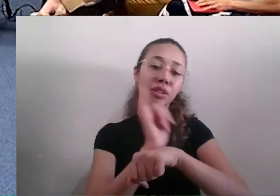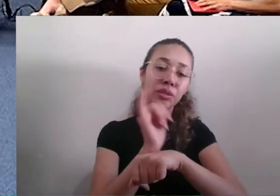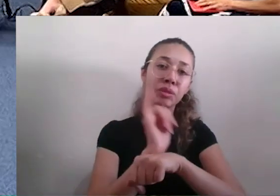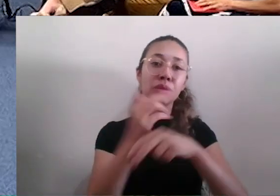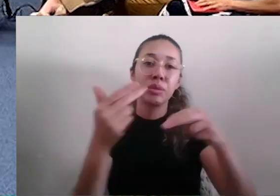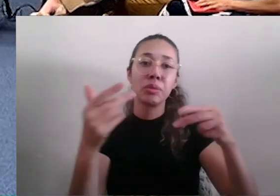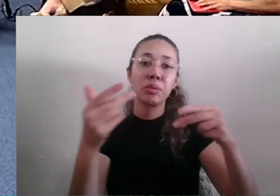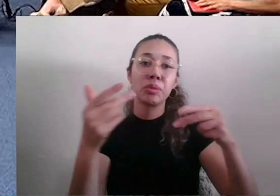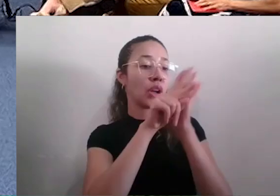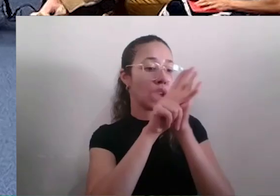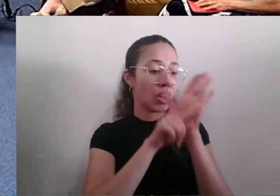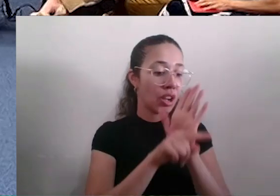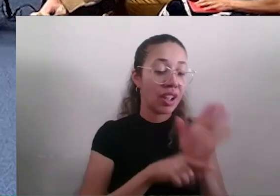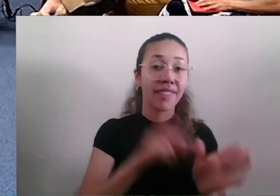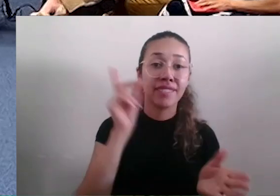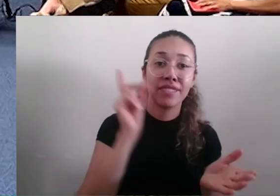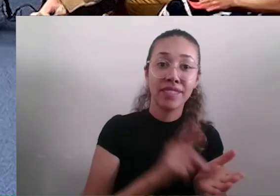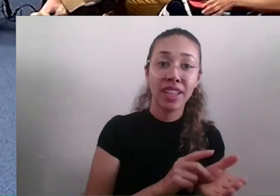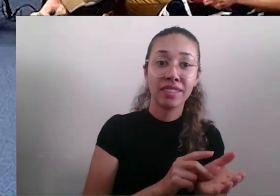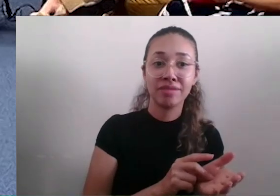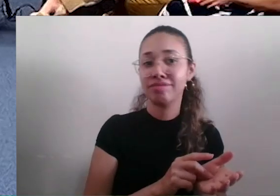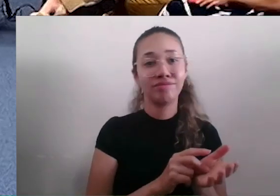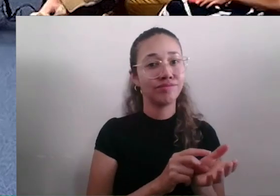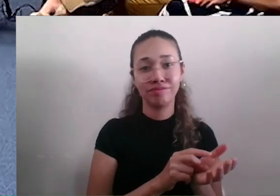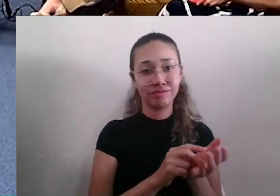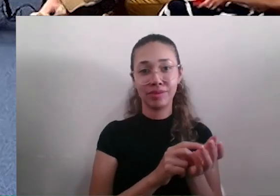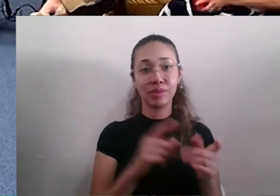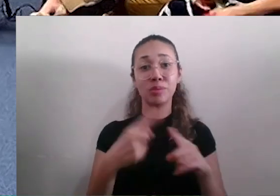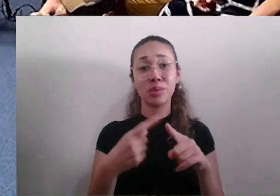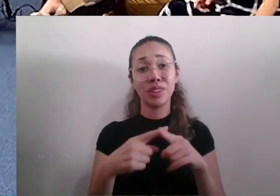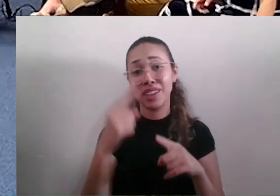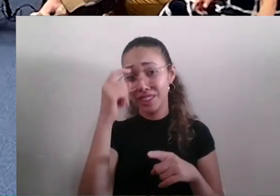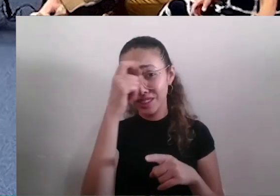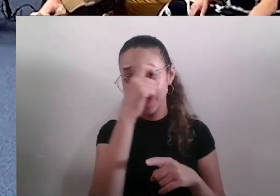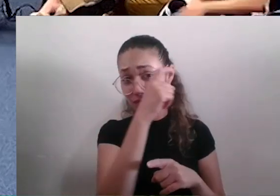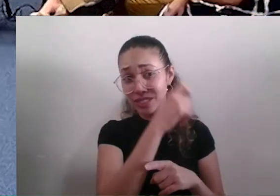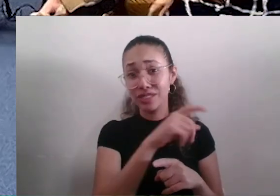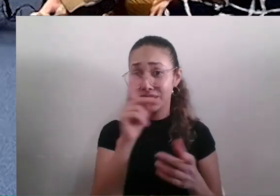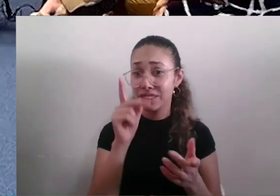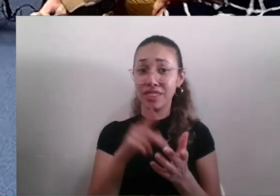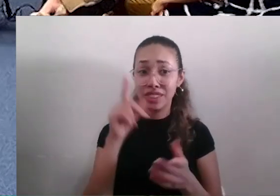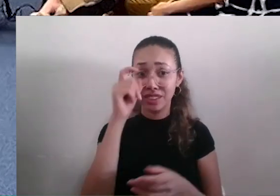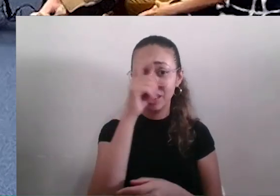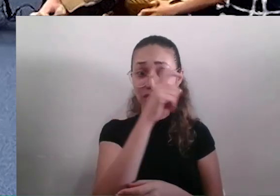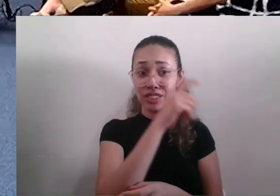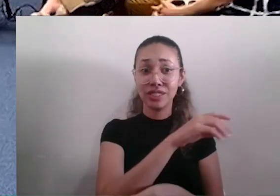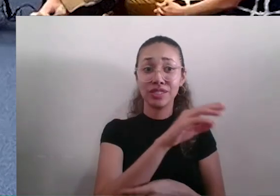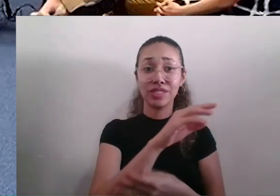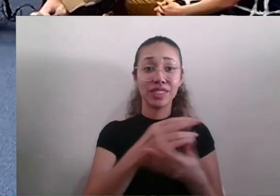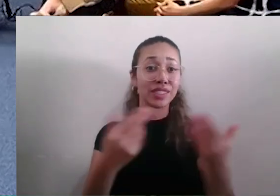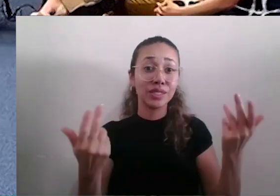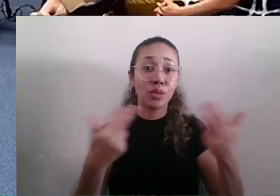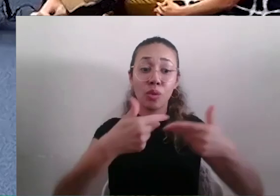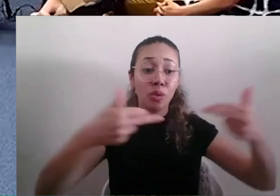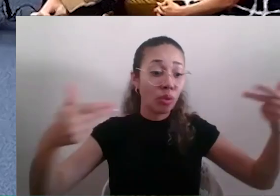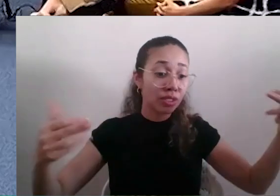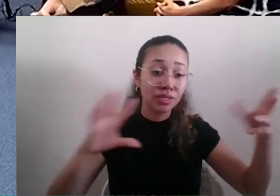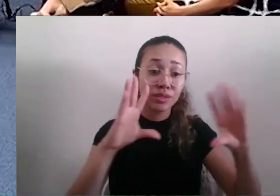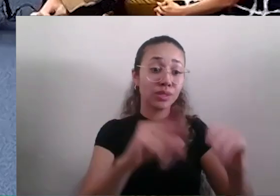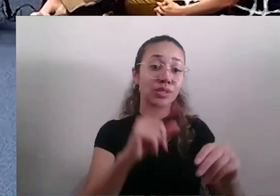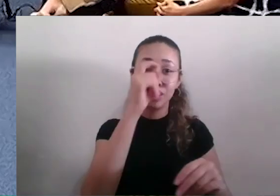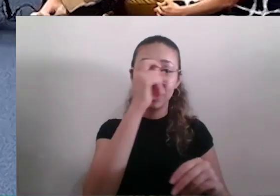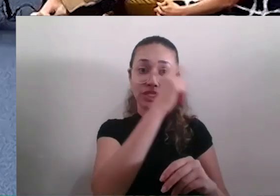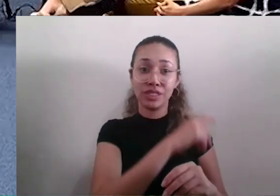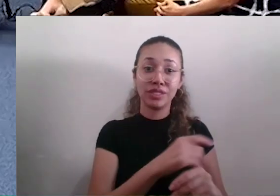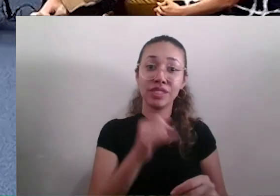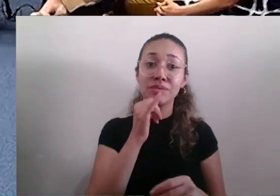se aprofundar né E porque é porque é difícil mesmo gente falam difícil escrevem difícil entendeu são coisas difíceis vocês estão acostumados a falar com